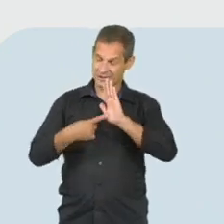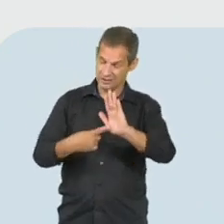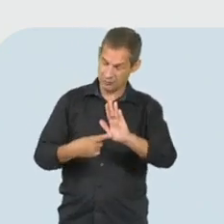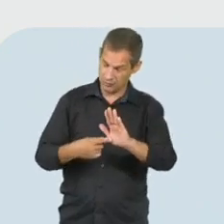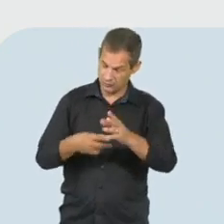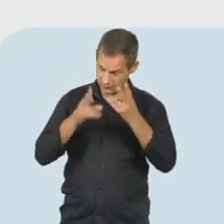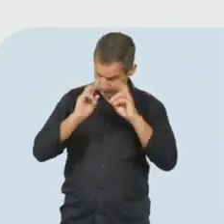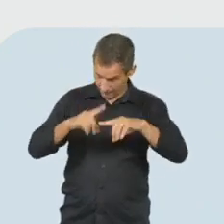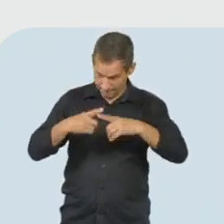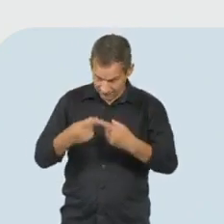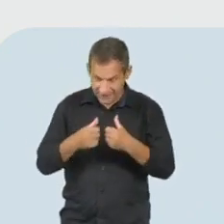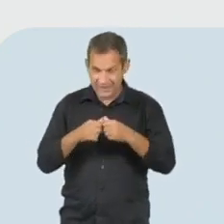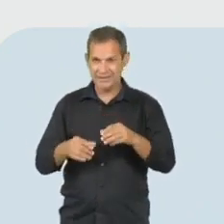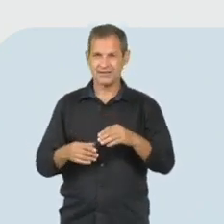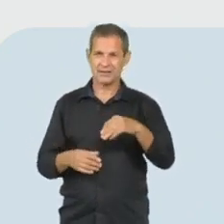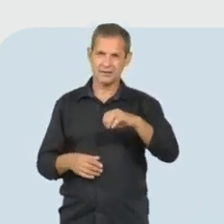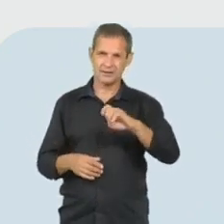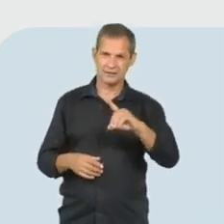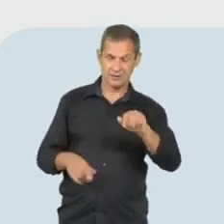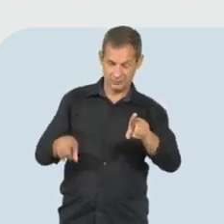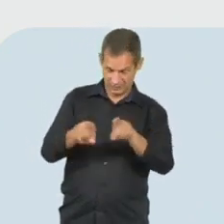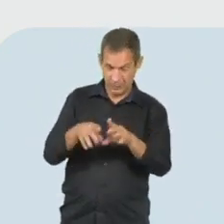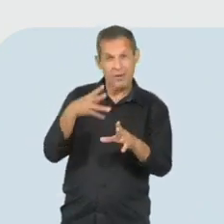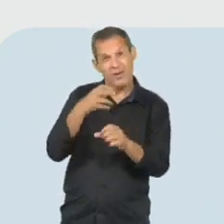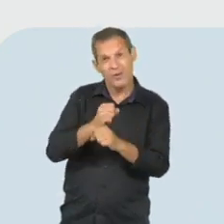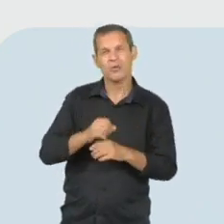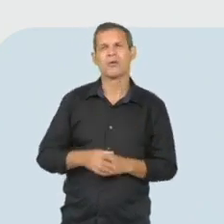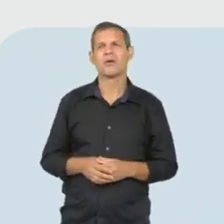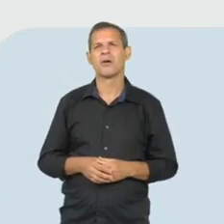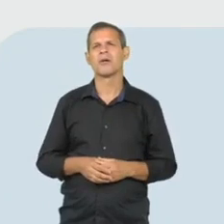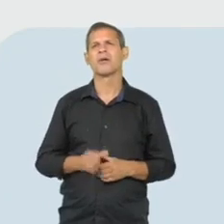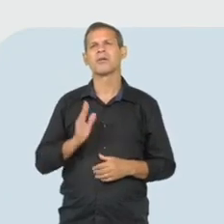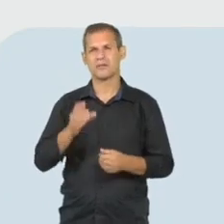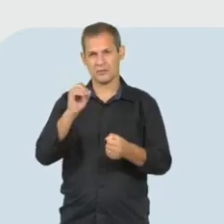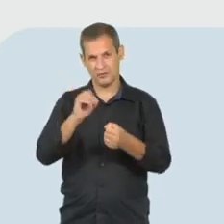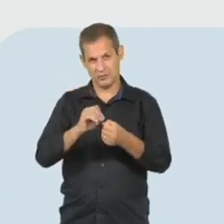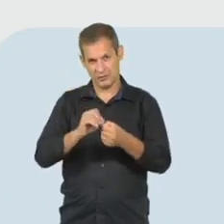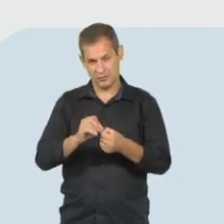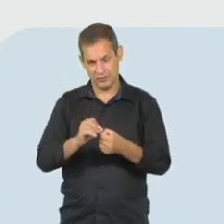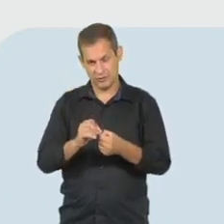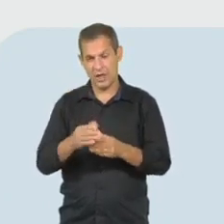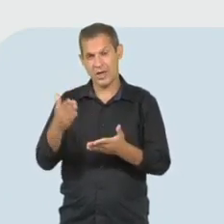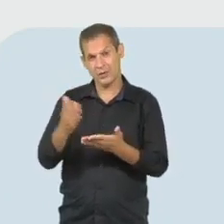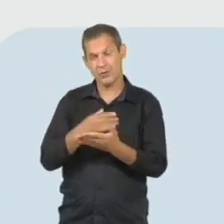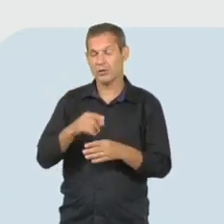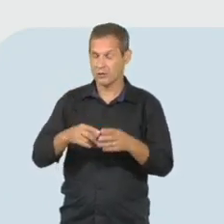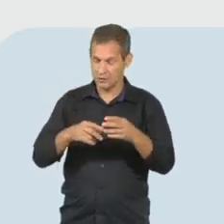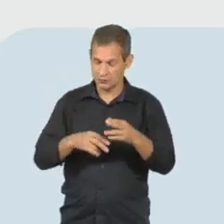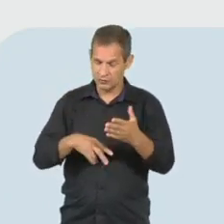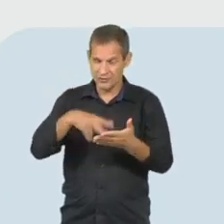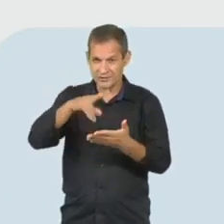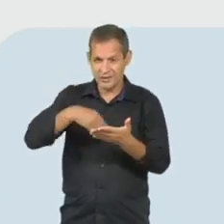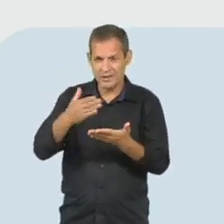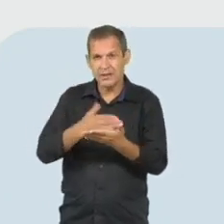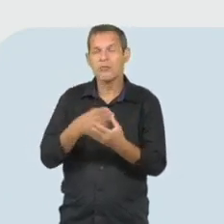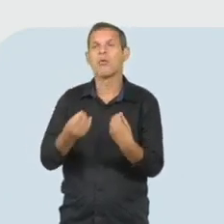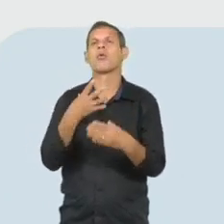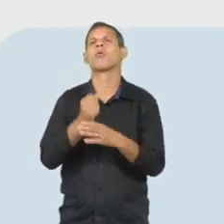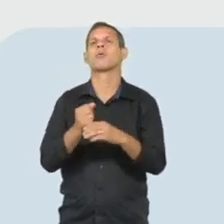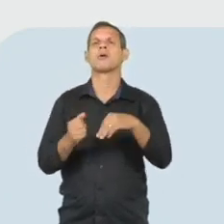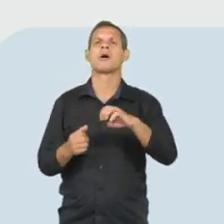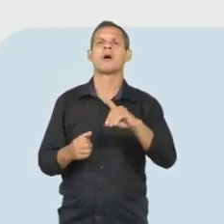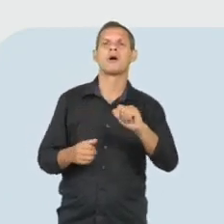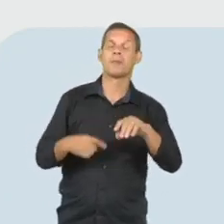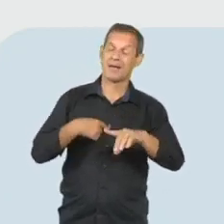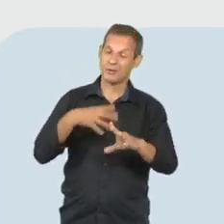ser assim. Essa média aqui também é um cálculo que ele já foi feito no livro. Então, se você der uma olhada lá, como que calculou a média?